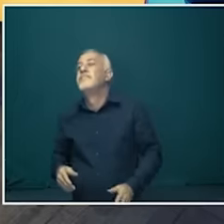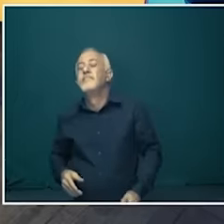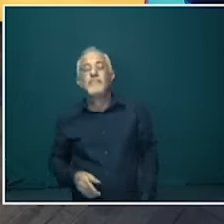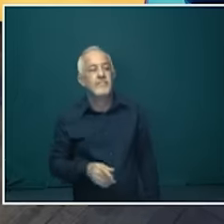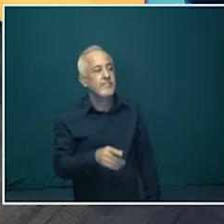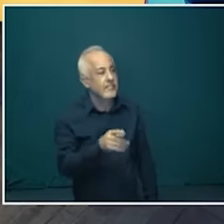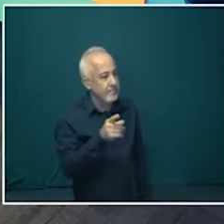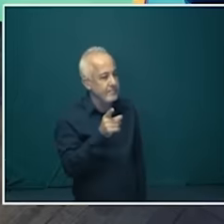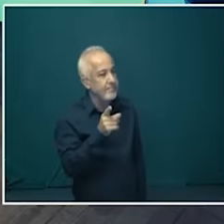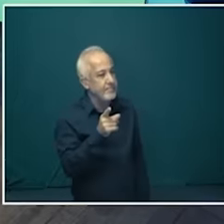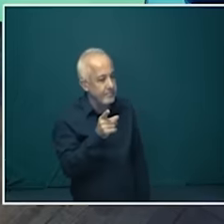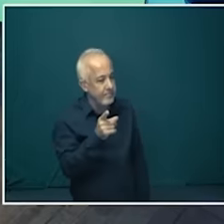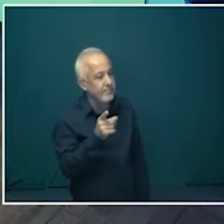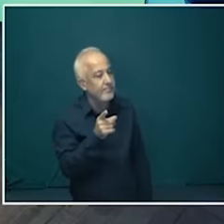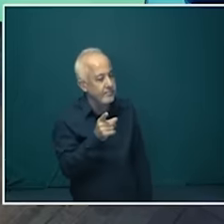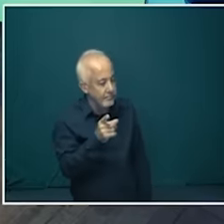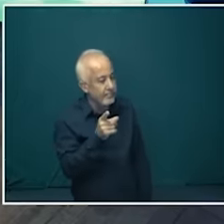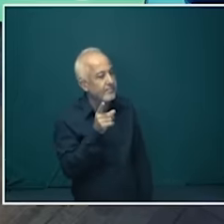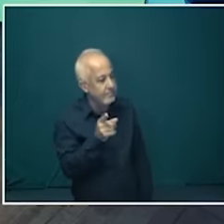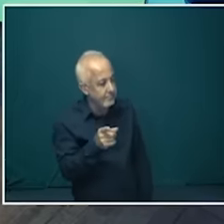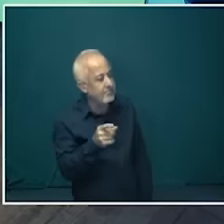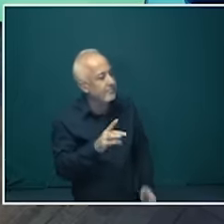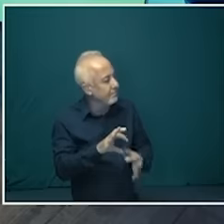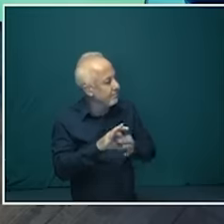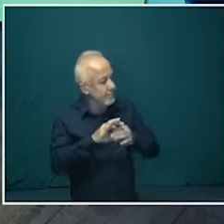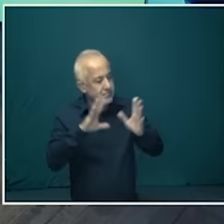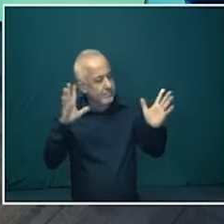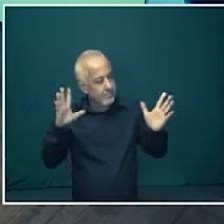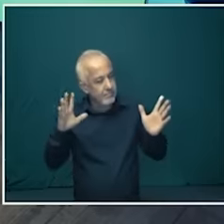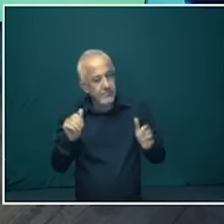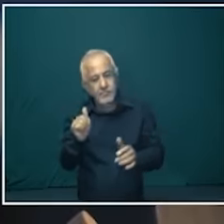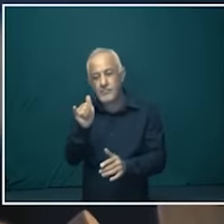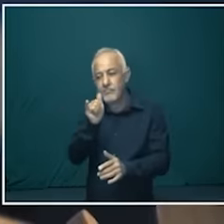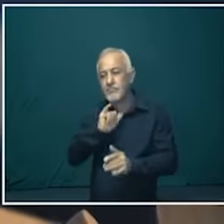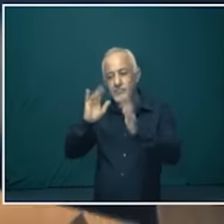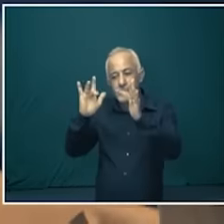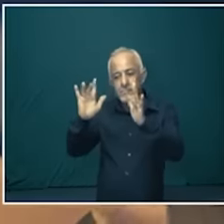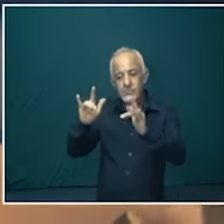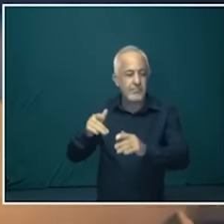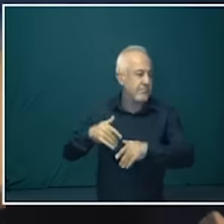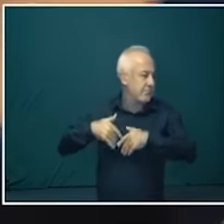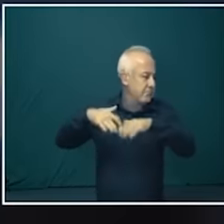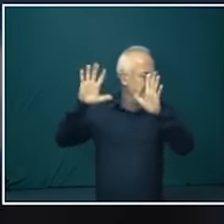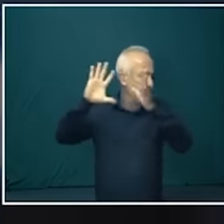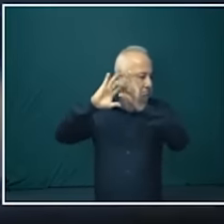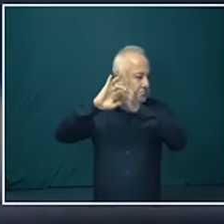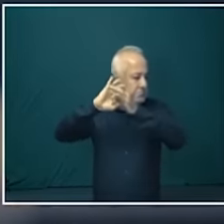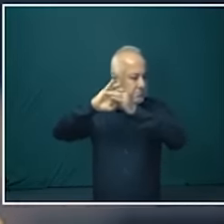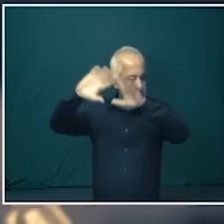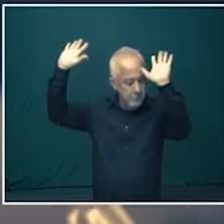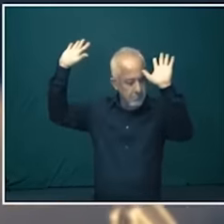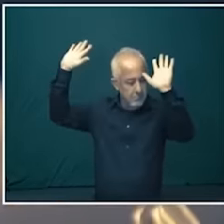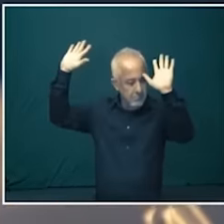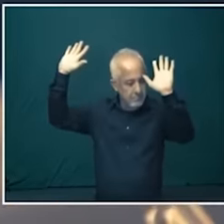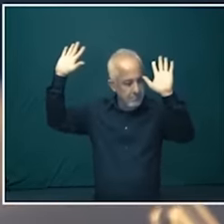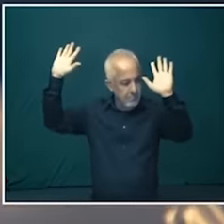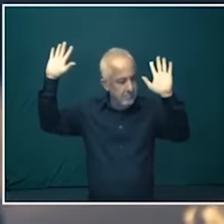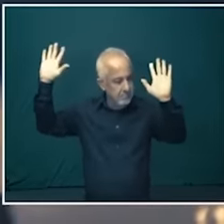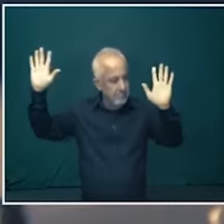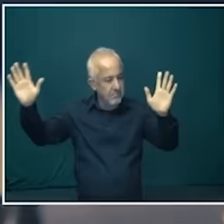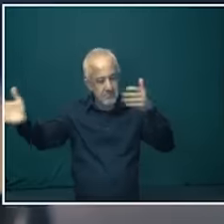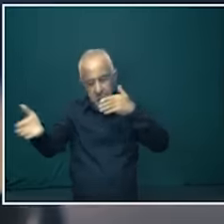Você pode ficar com quem você quiser, não tem nada a ver, não tem nada a